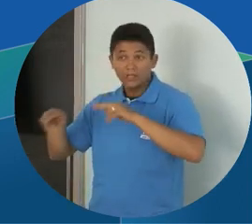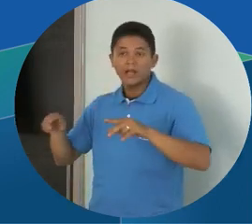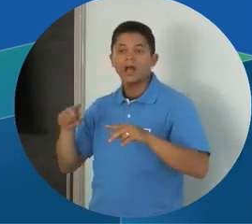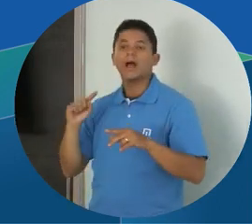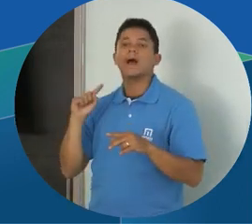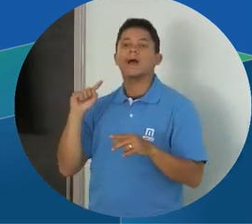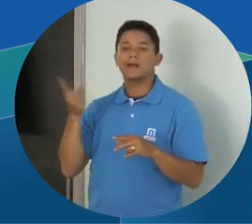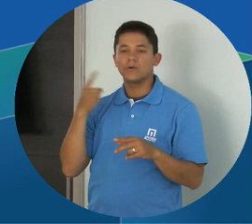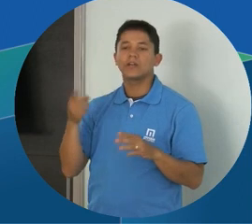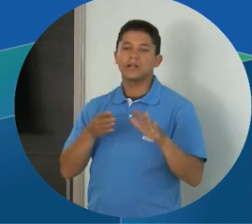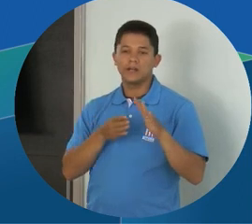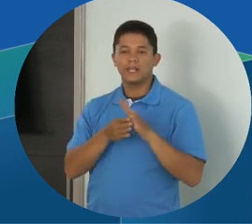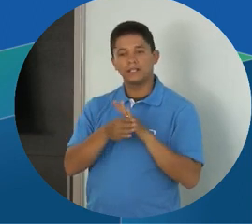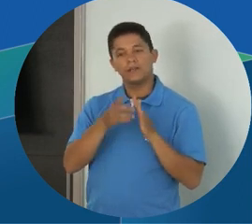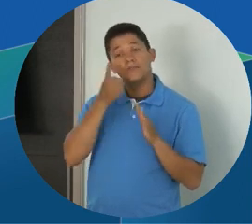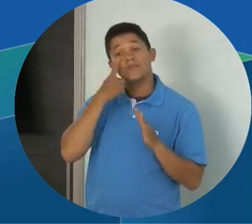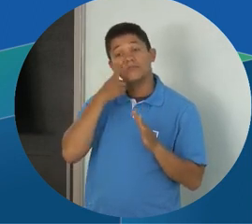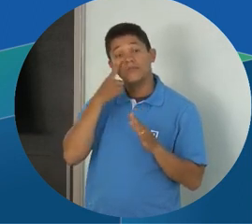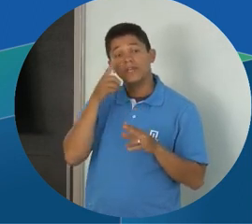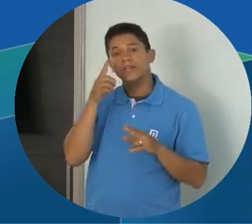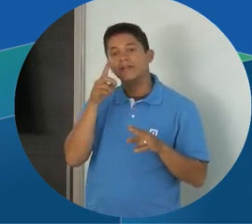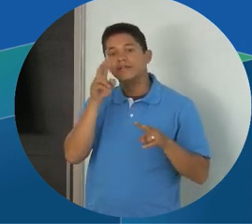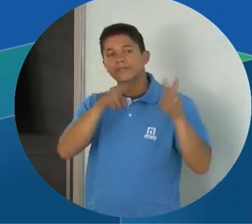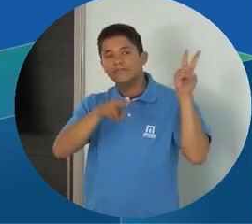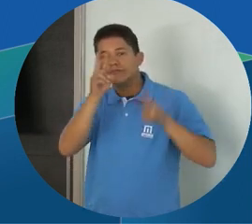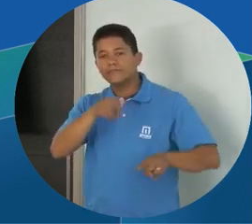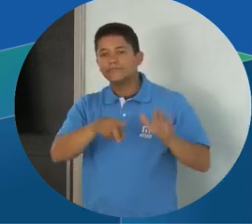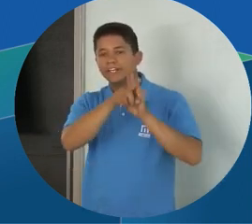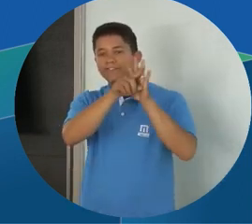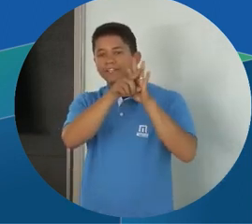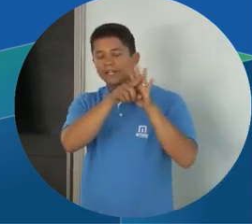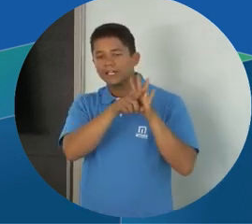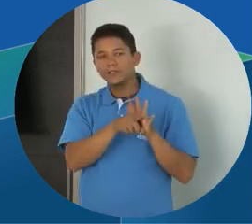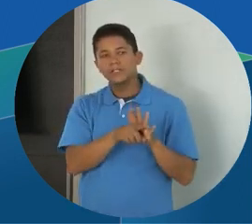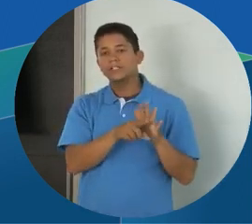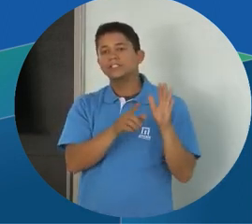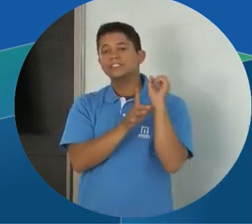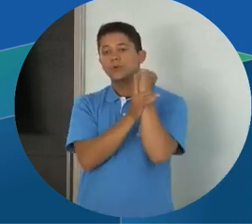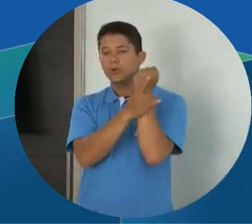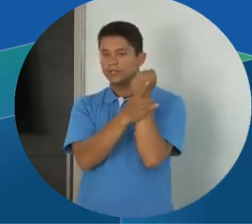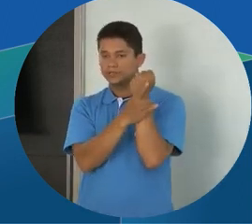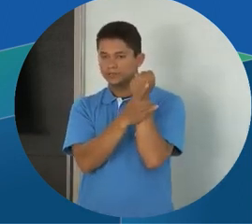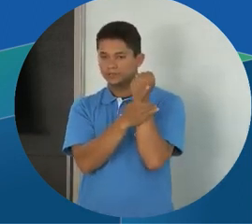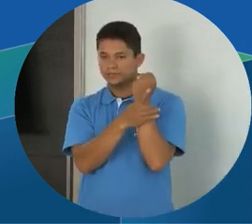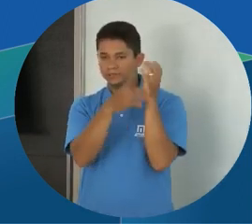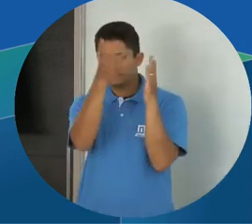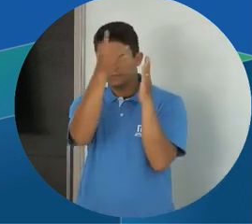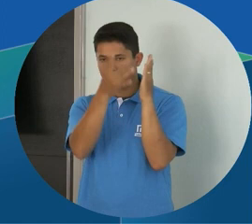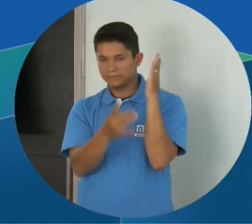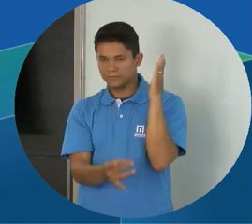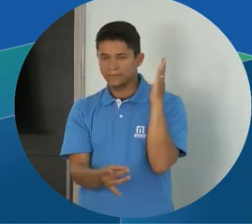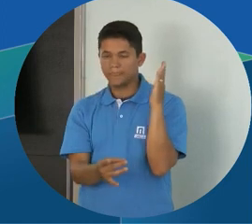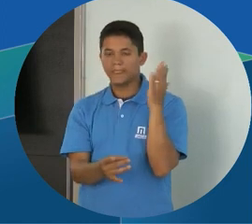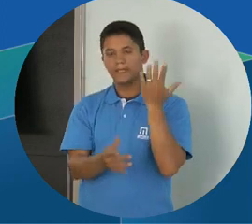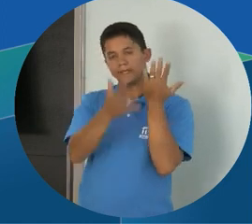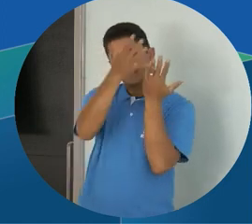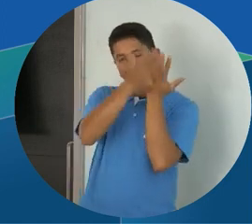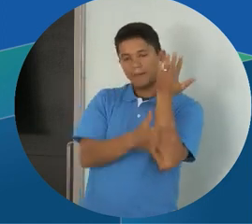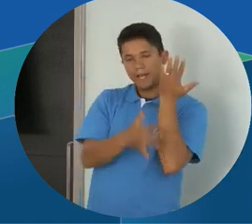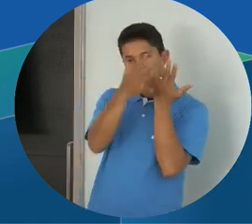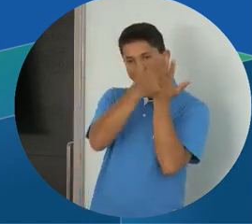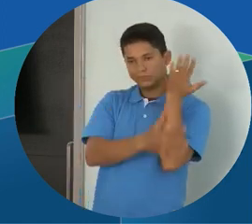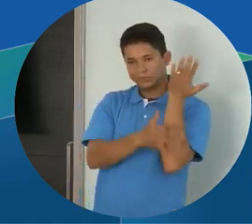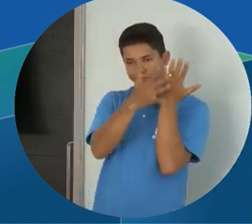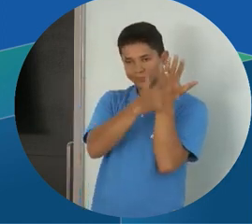agora para verificar os fatores de segurança. Hoje, o que a gente tem é, para barragens, a gente tem os critérios